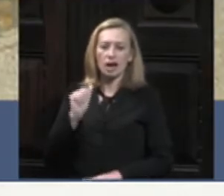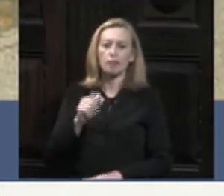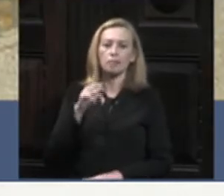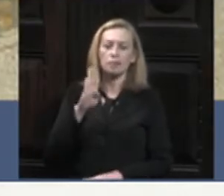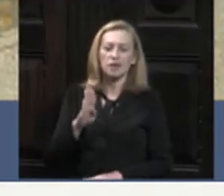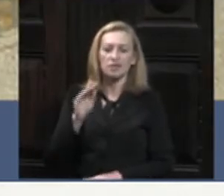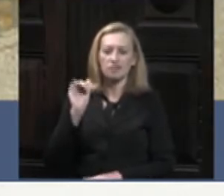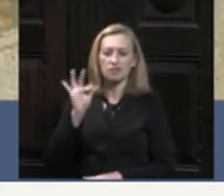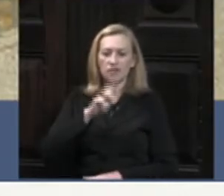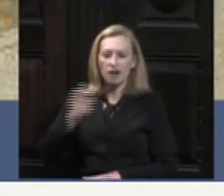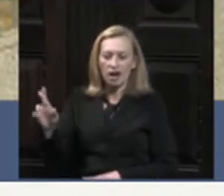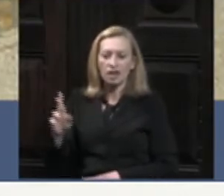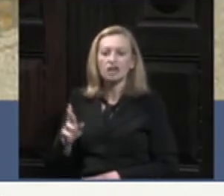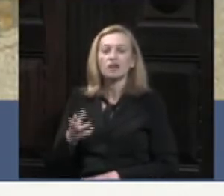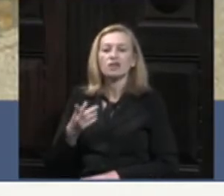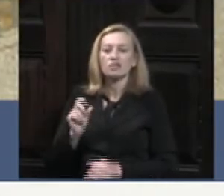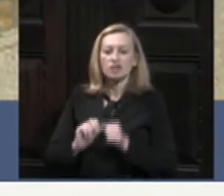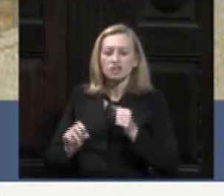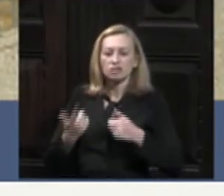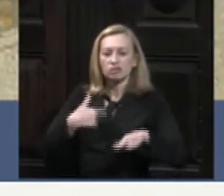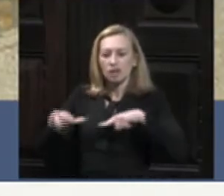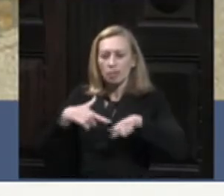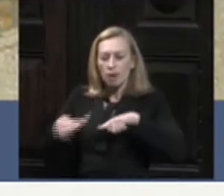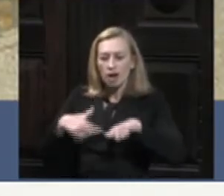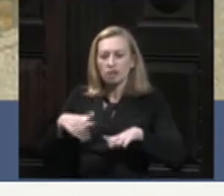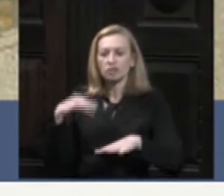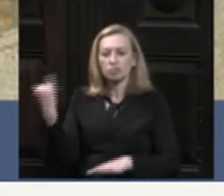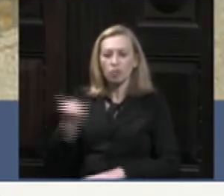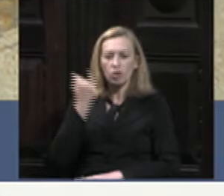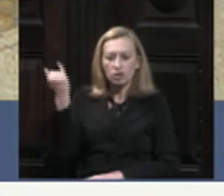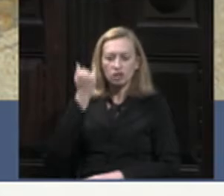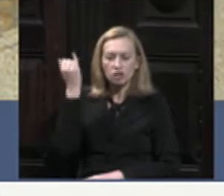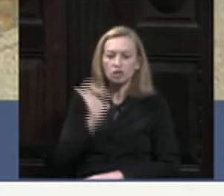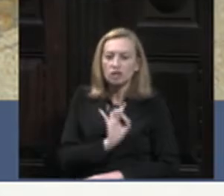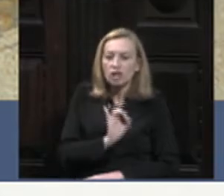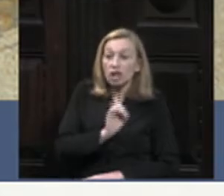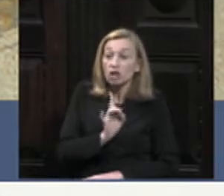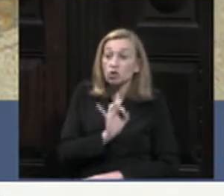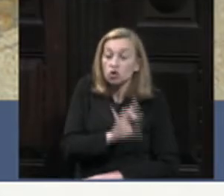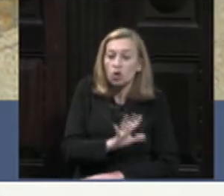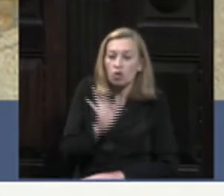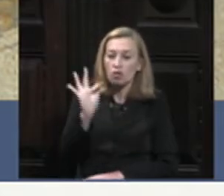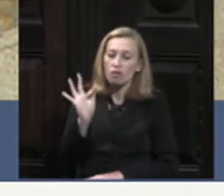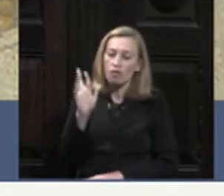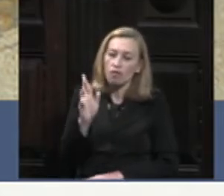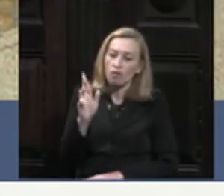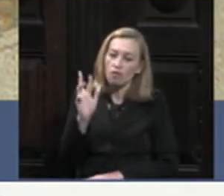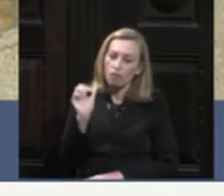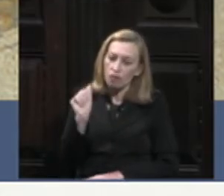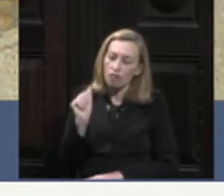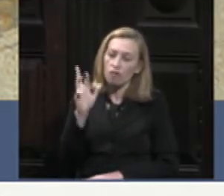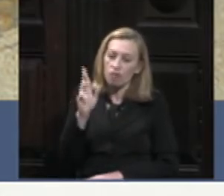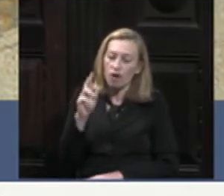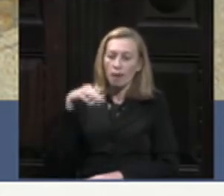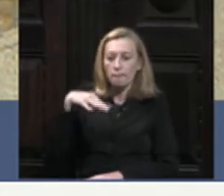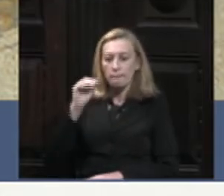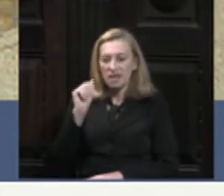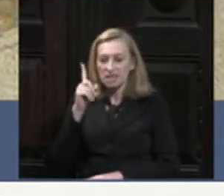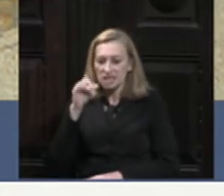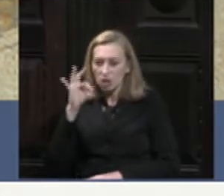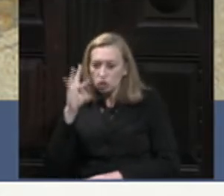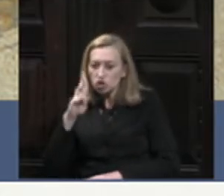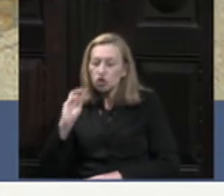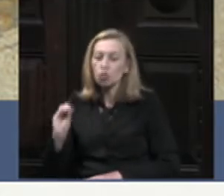importante, visto que não só a categoria dos farmacêuticos precisa de muito apoio e de atenção,